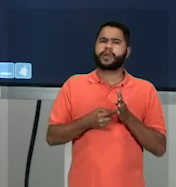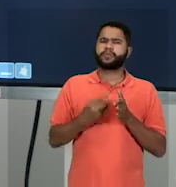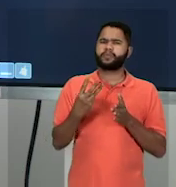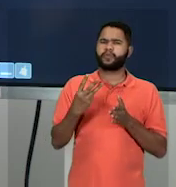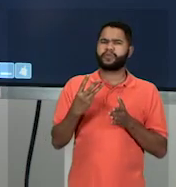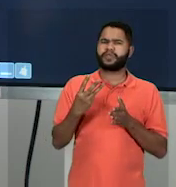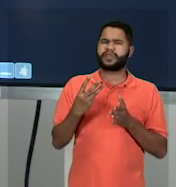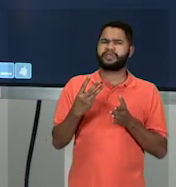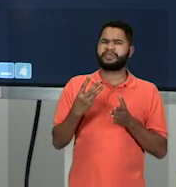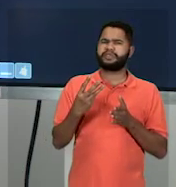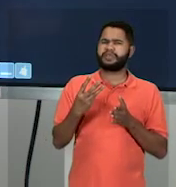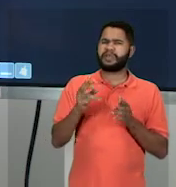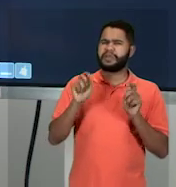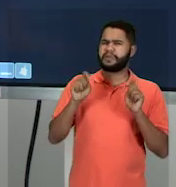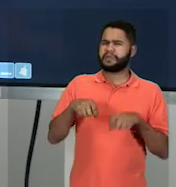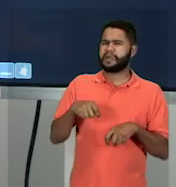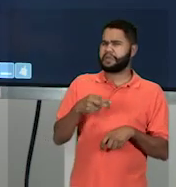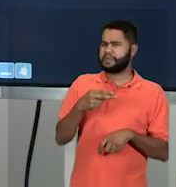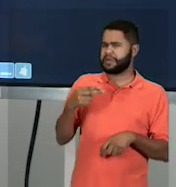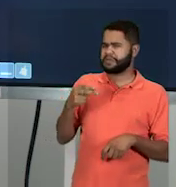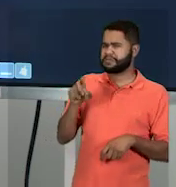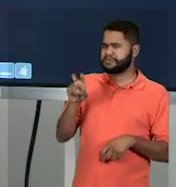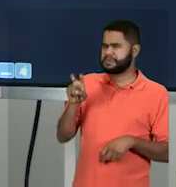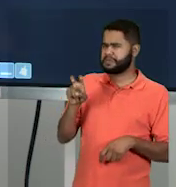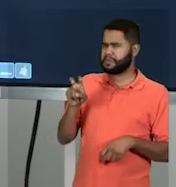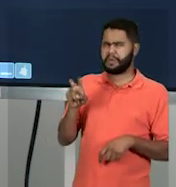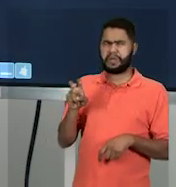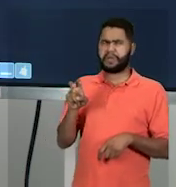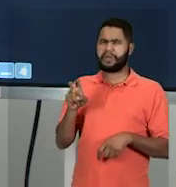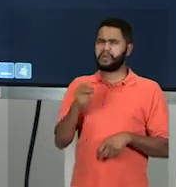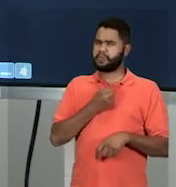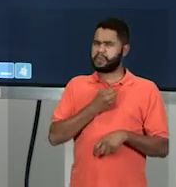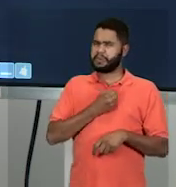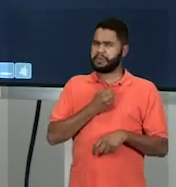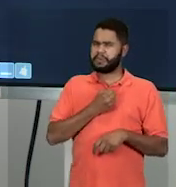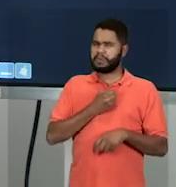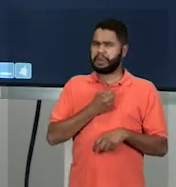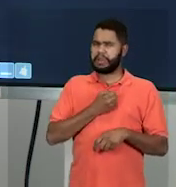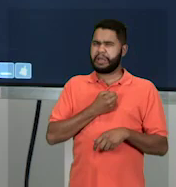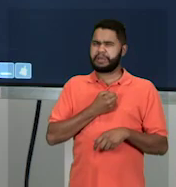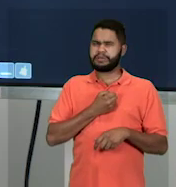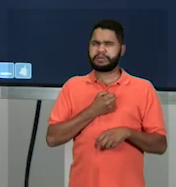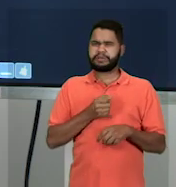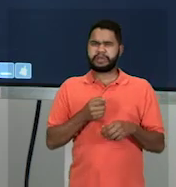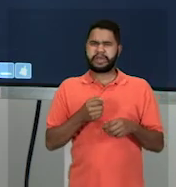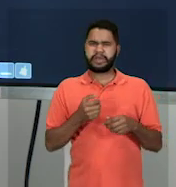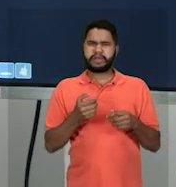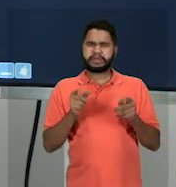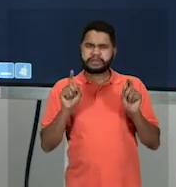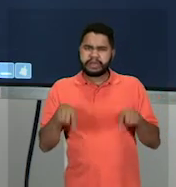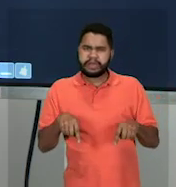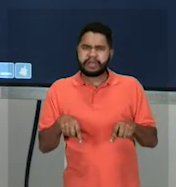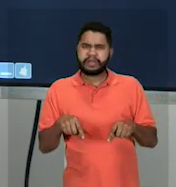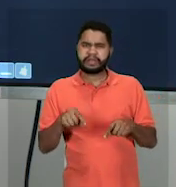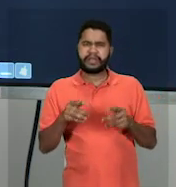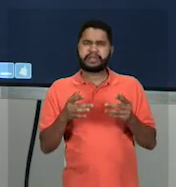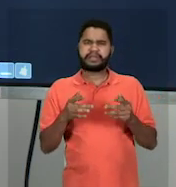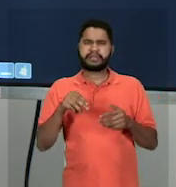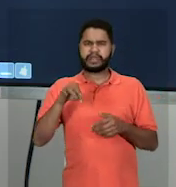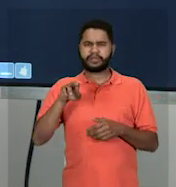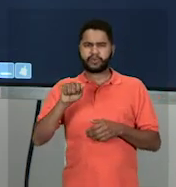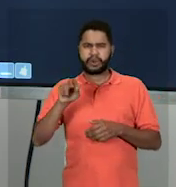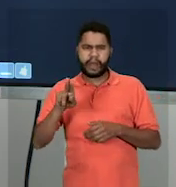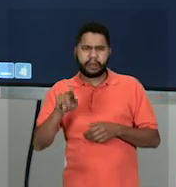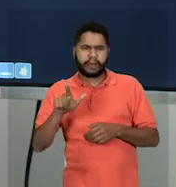cinco Nossa pessoa de cabeça no natural né não é número natural não eram então vamos fazer o 3 não está multiplicando quando eu